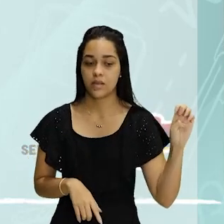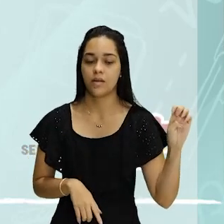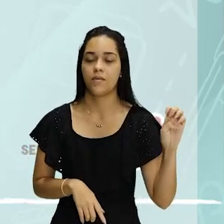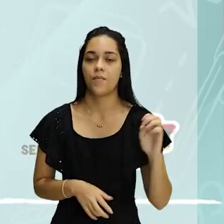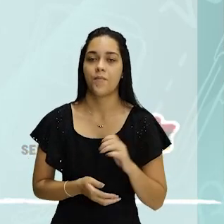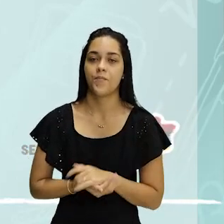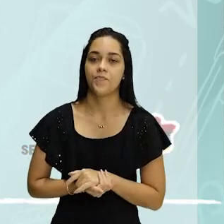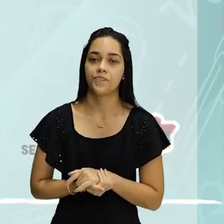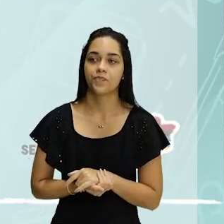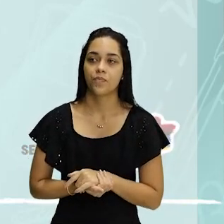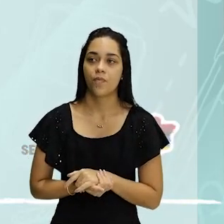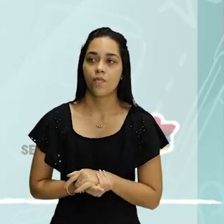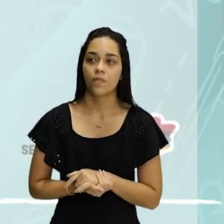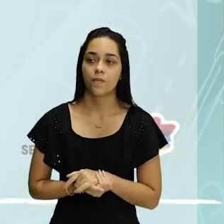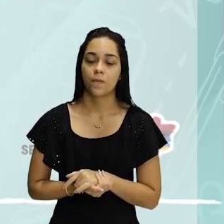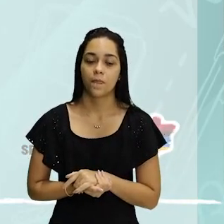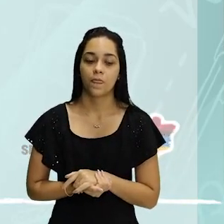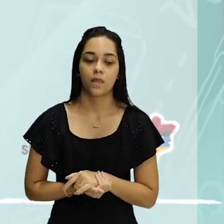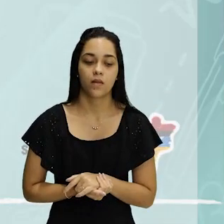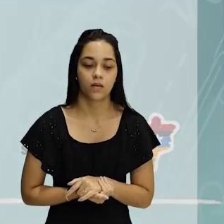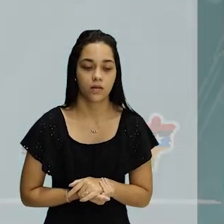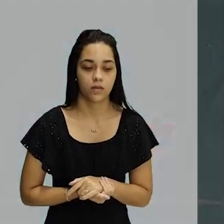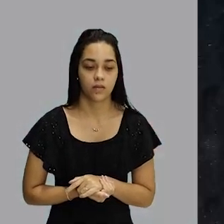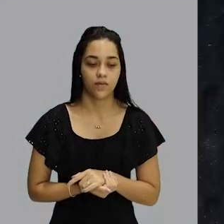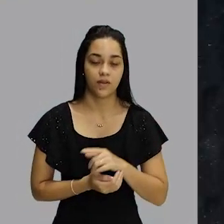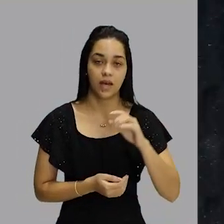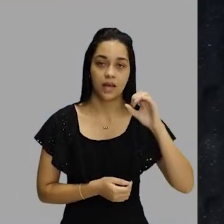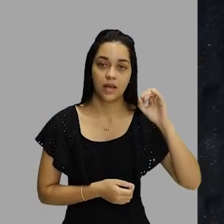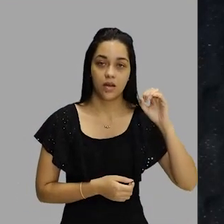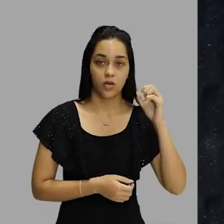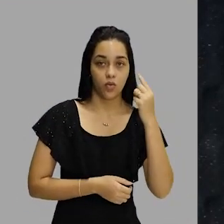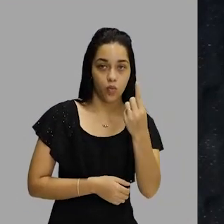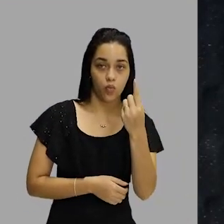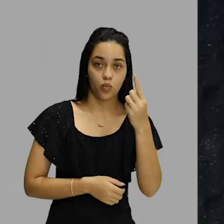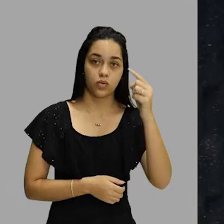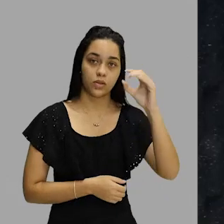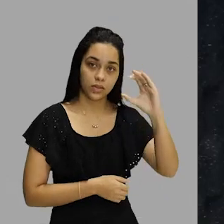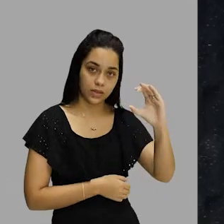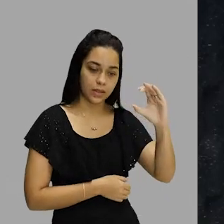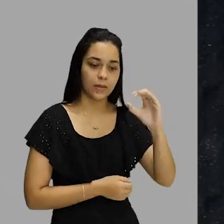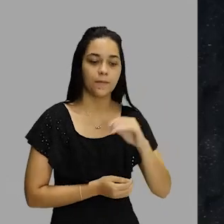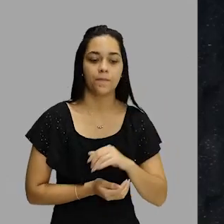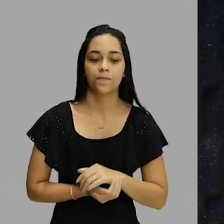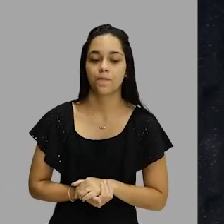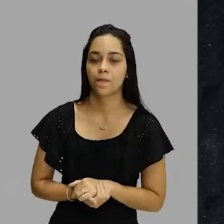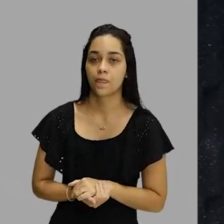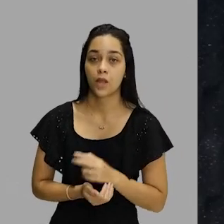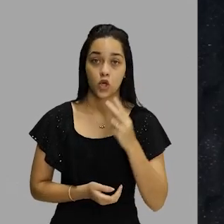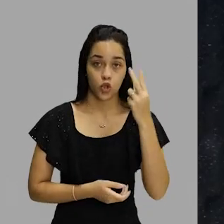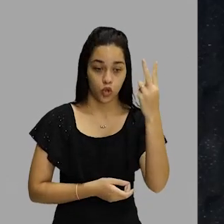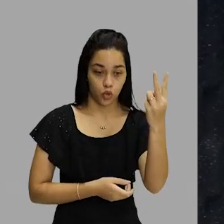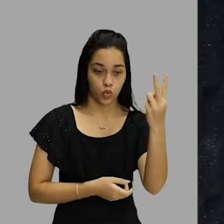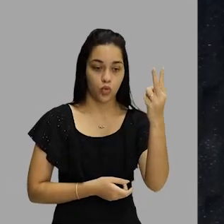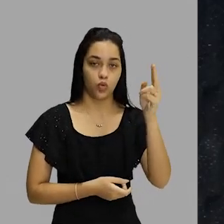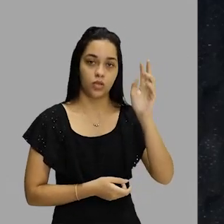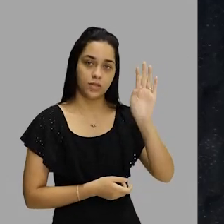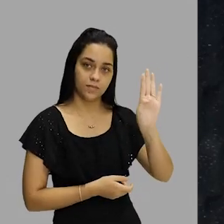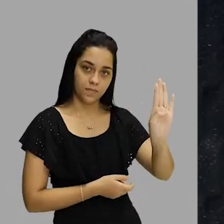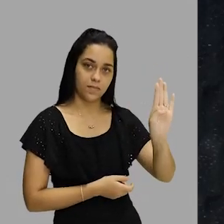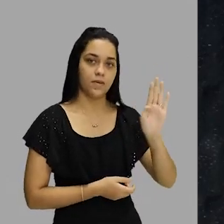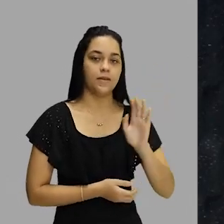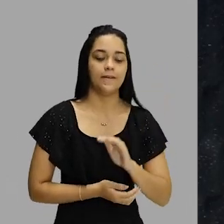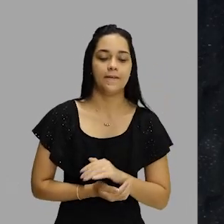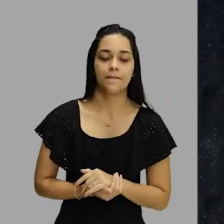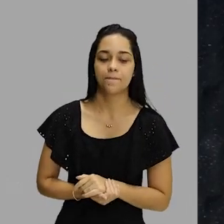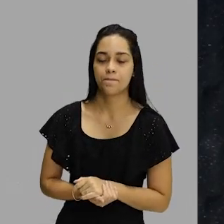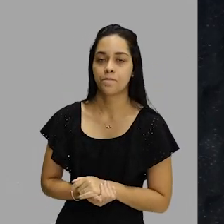seja, o tecido número 1 tem a característica da letra C. O tecido número